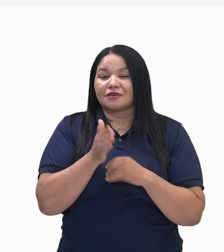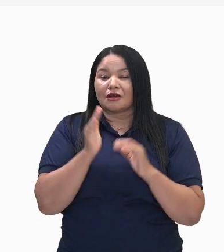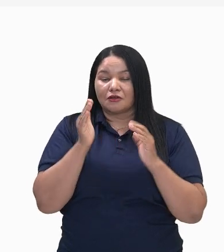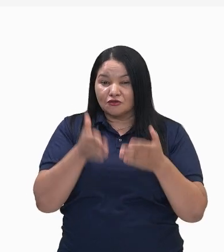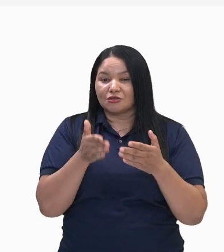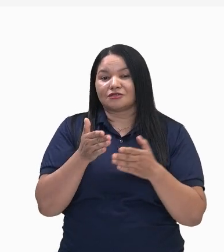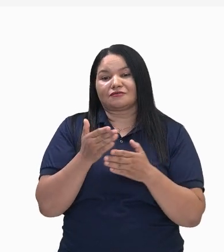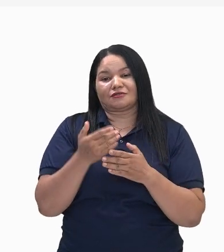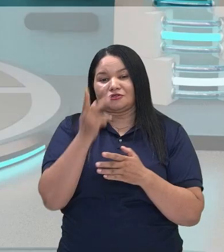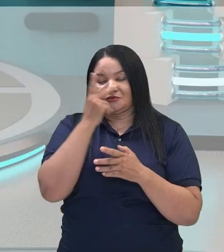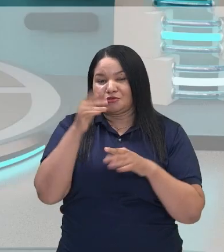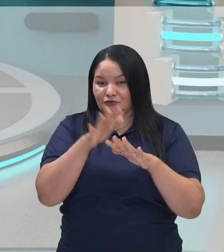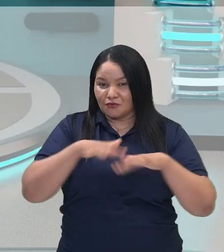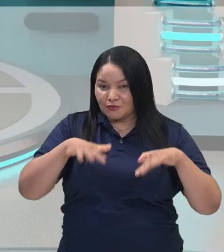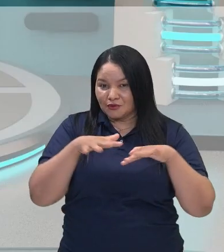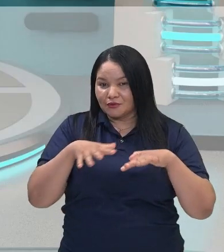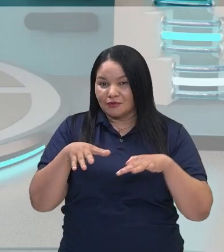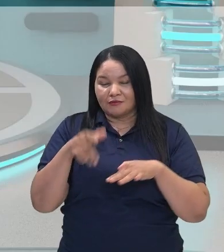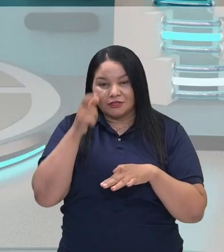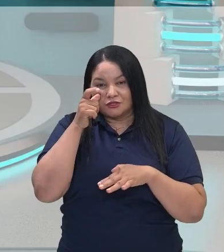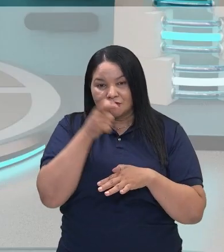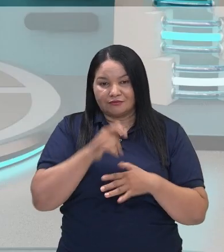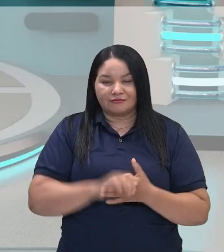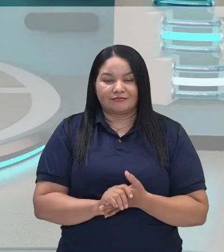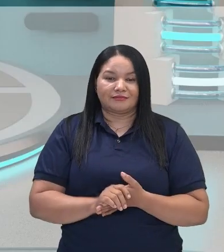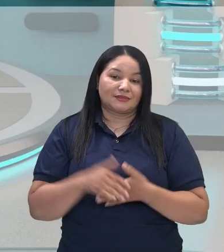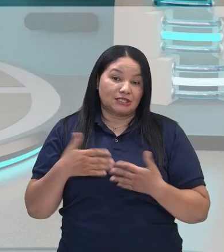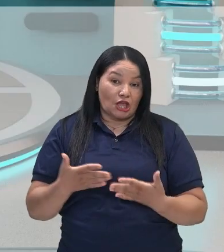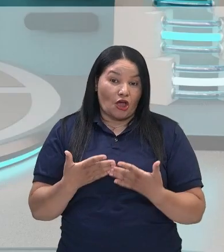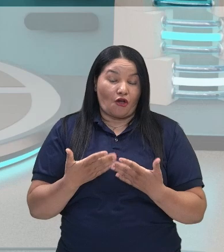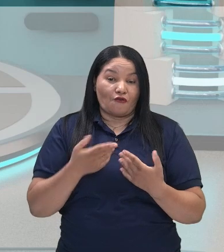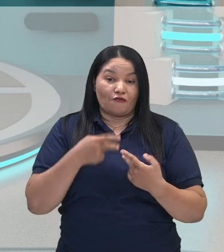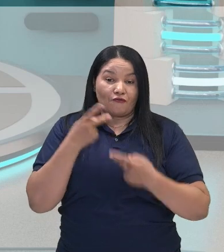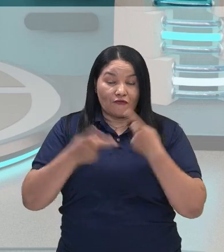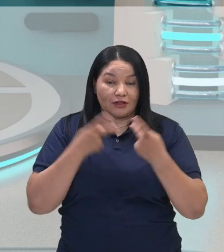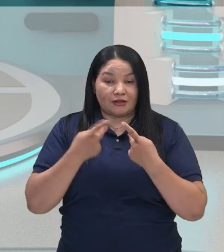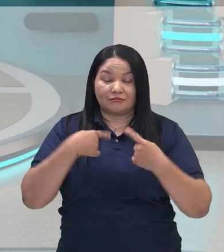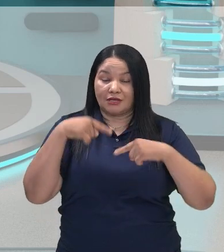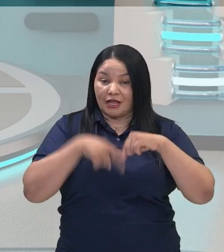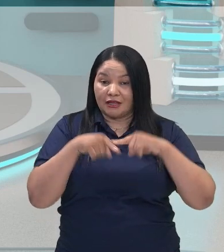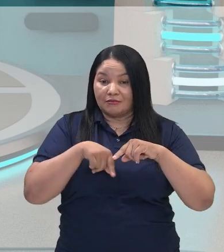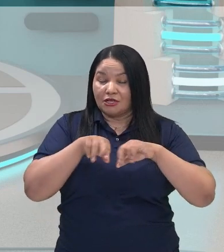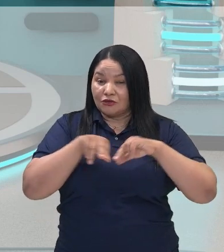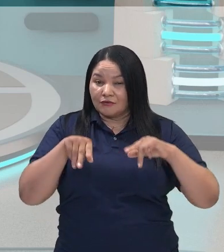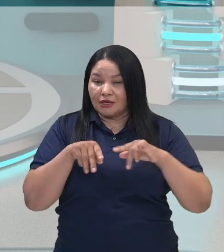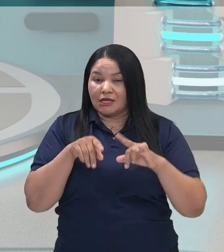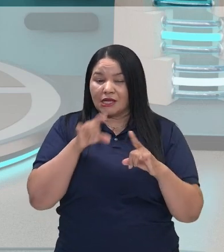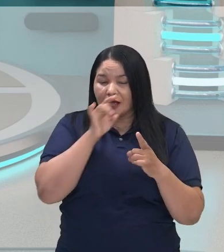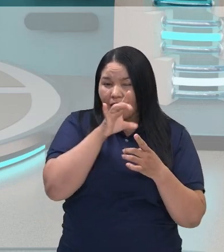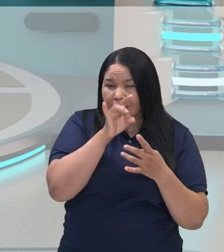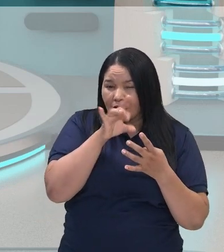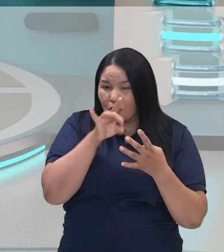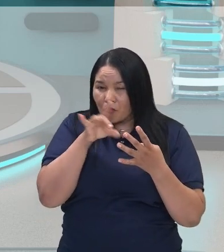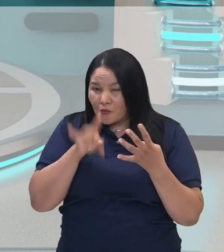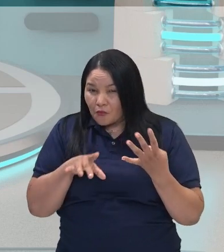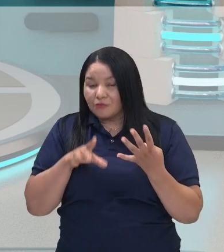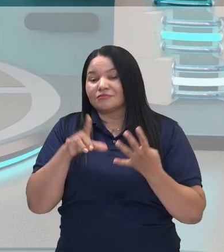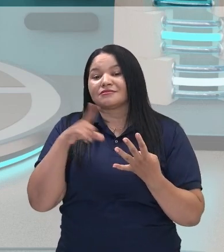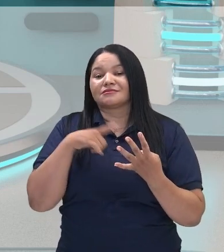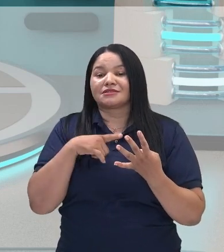público, certo? Então, nós falamos aí de alguns elementos e para cada elemento desse